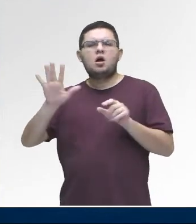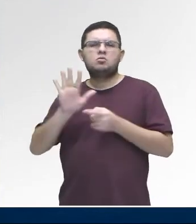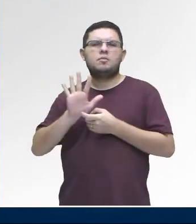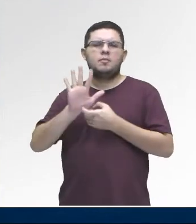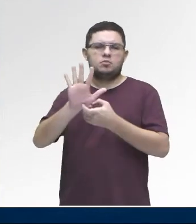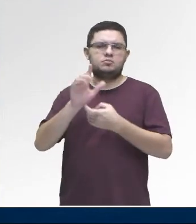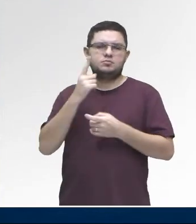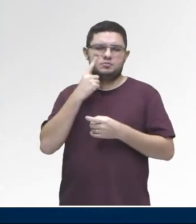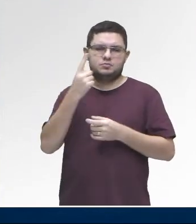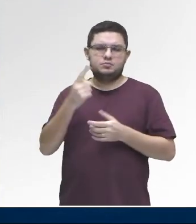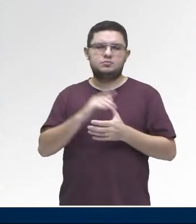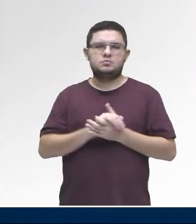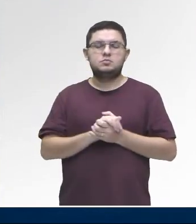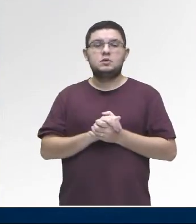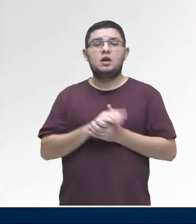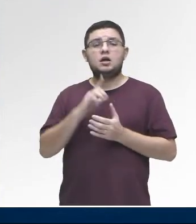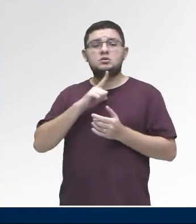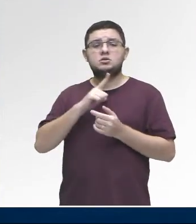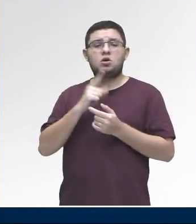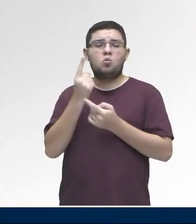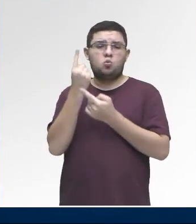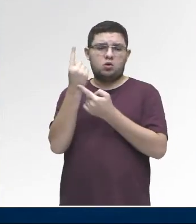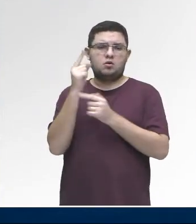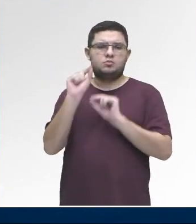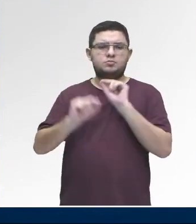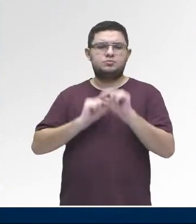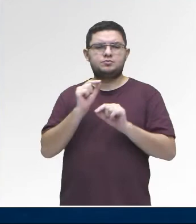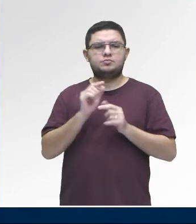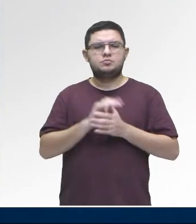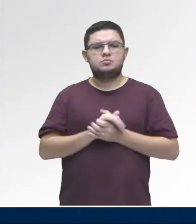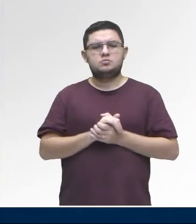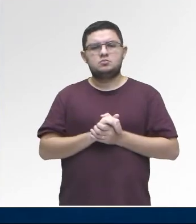observa aí o fenômeno de ionização